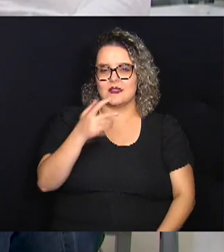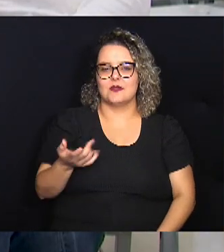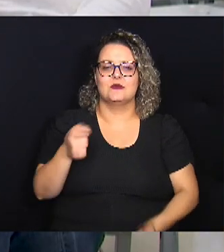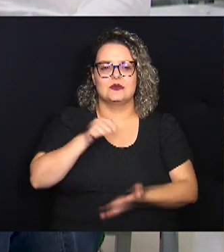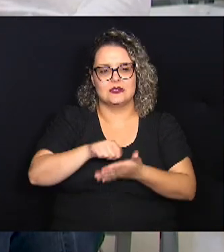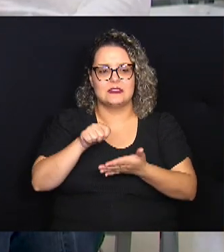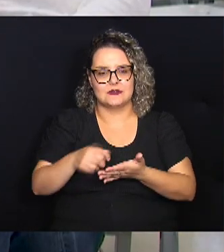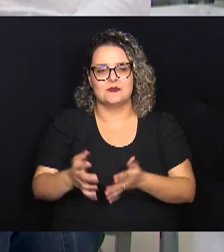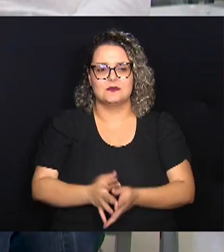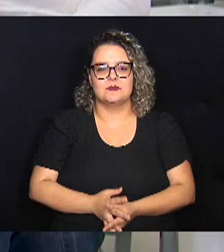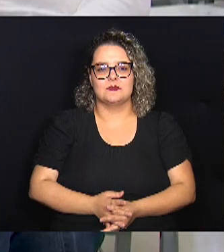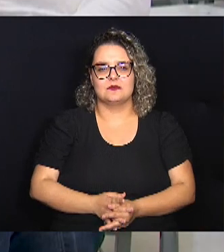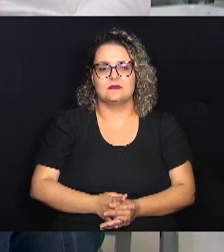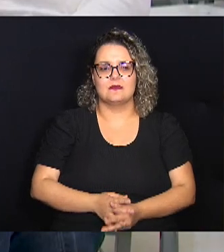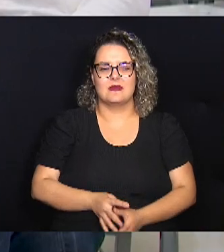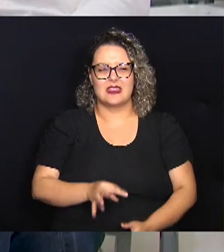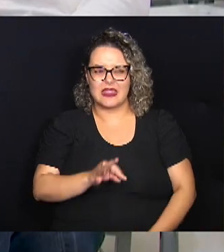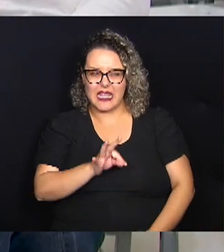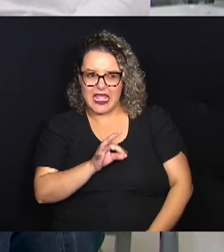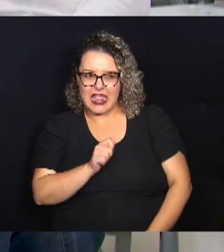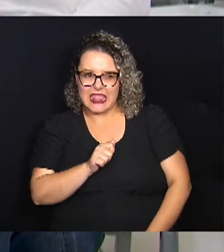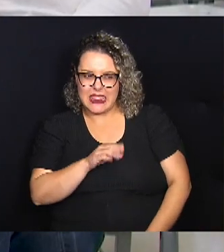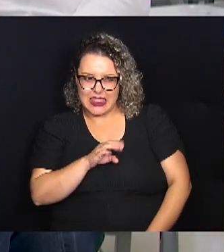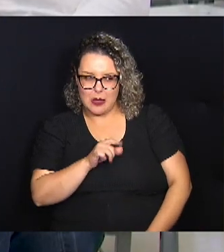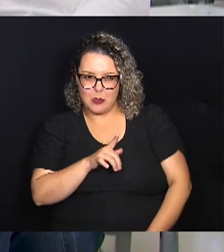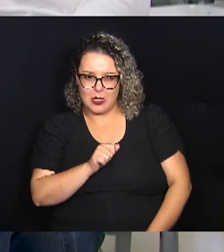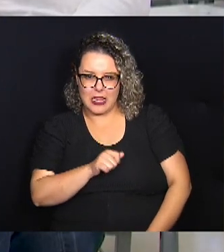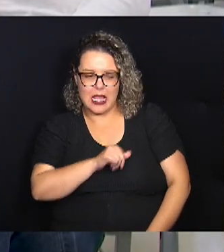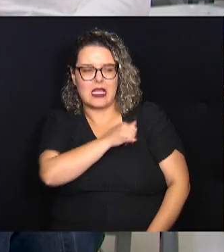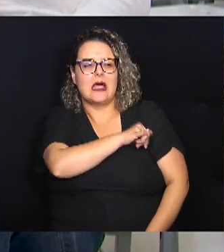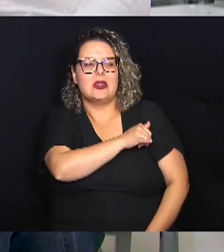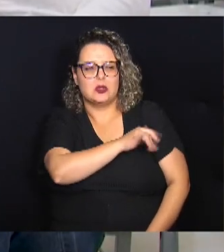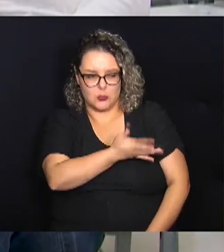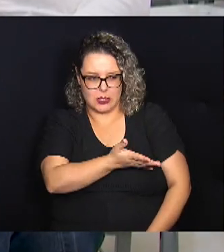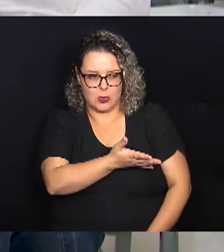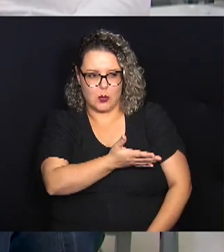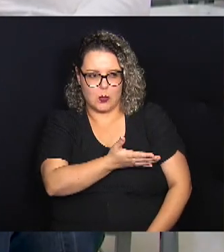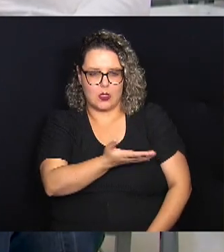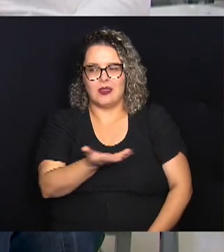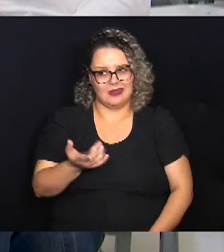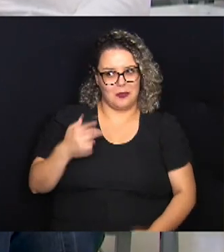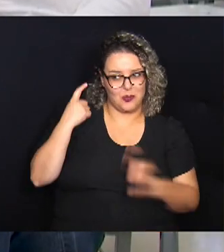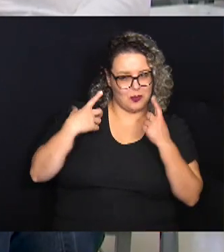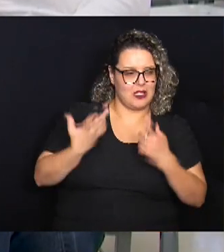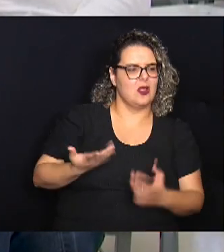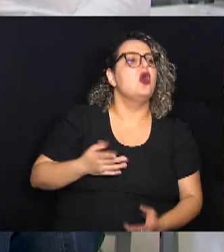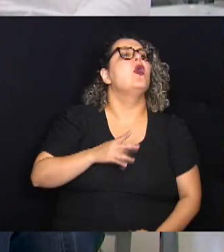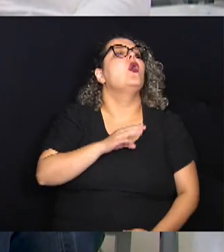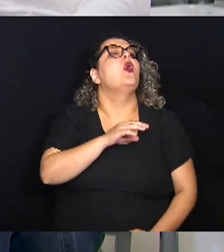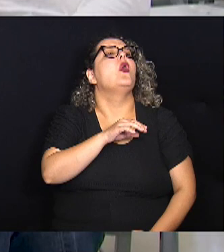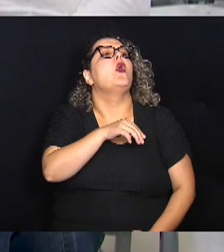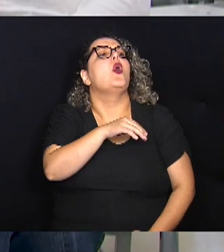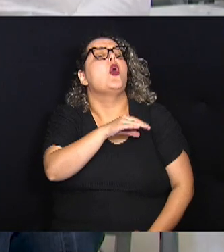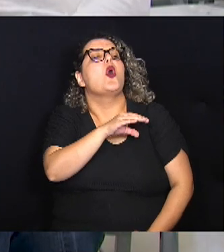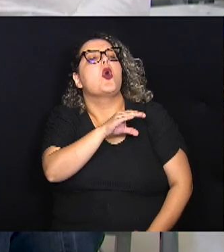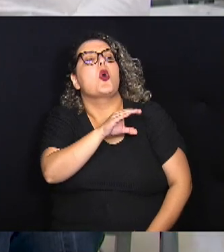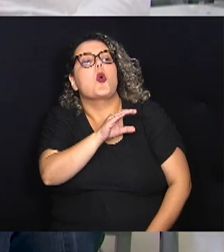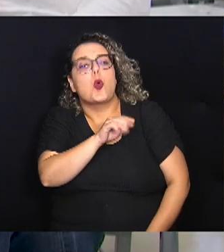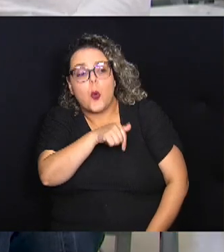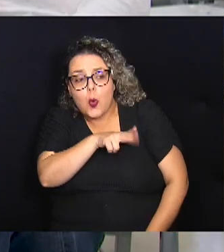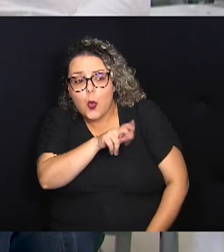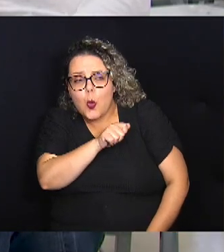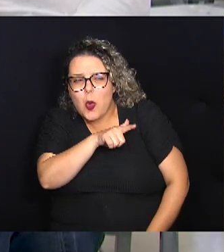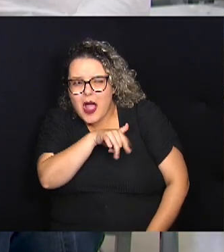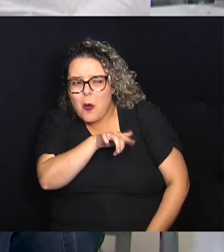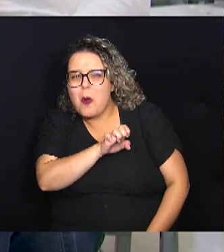anotações aqui. Tá bolado? Estou preocupado. Qual é, né? Esse projeto fluiu, esse